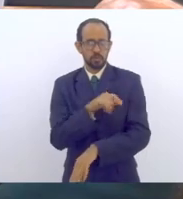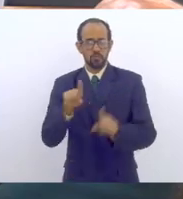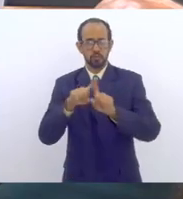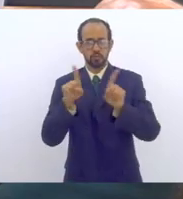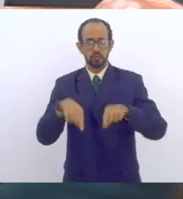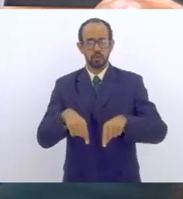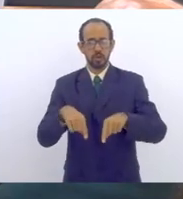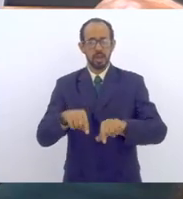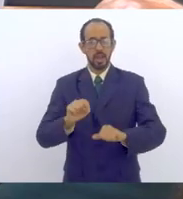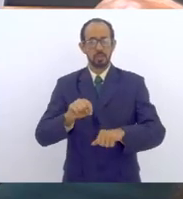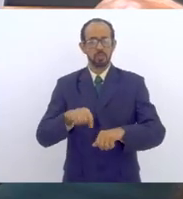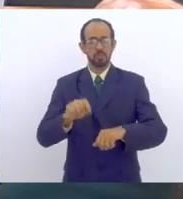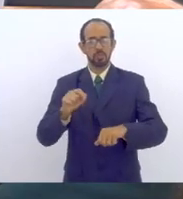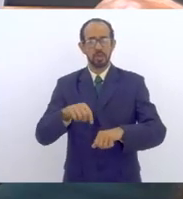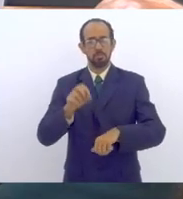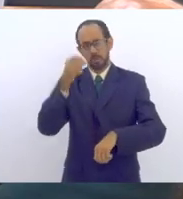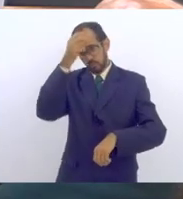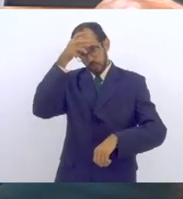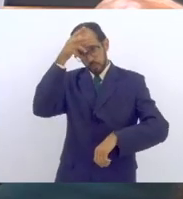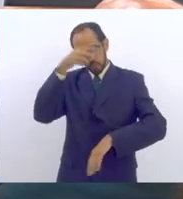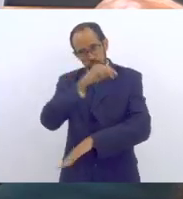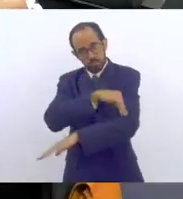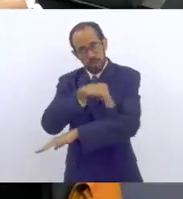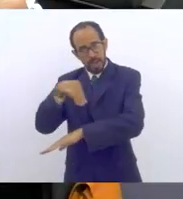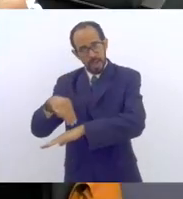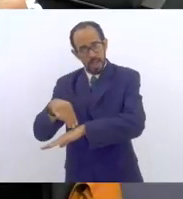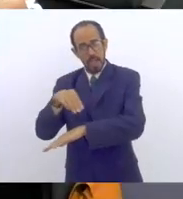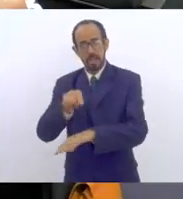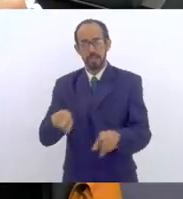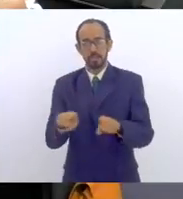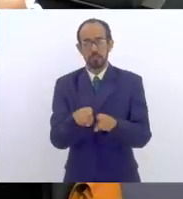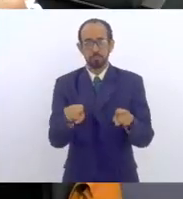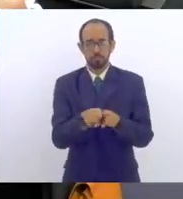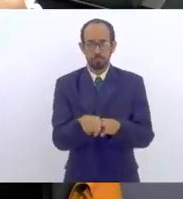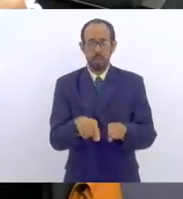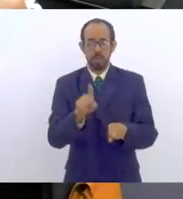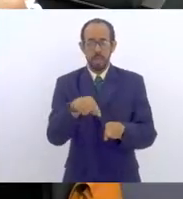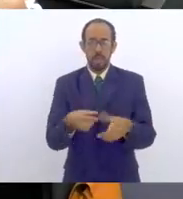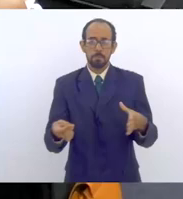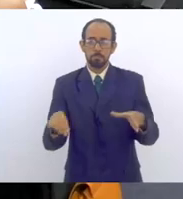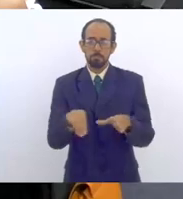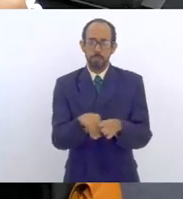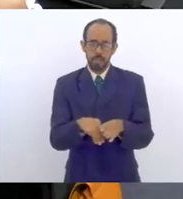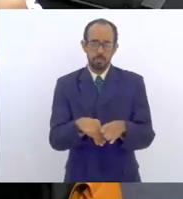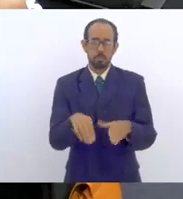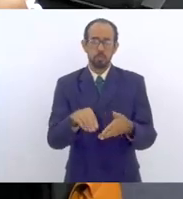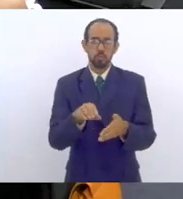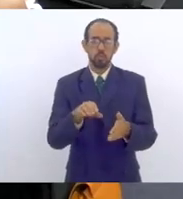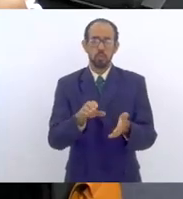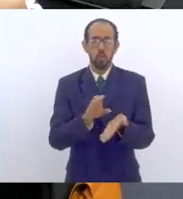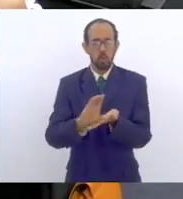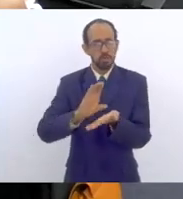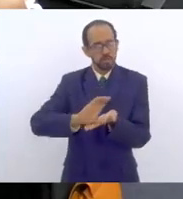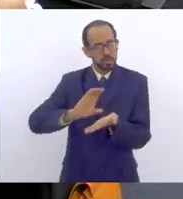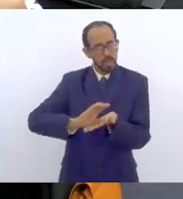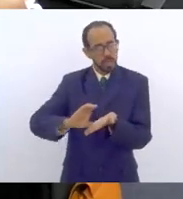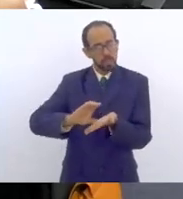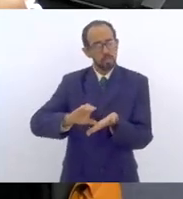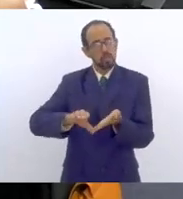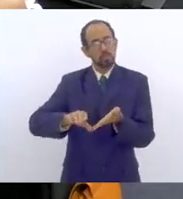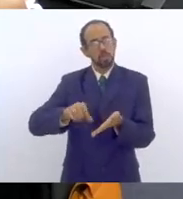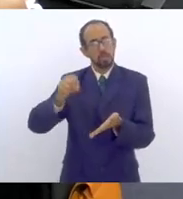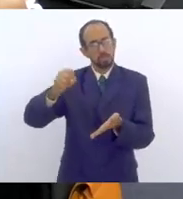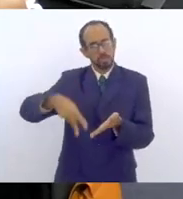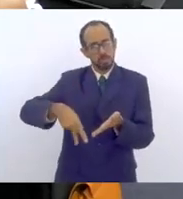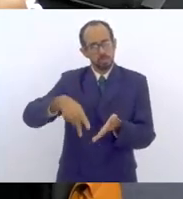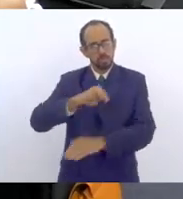de Macaé e entre outras funções que assumiu no município é membro do Conselho Previdenciário Macaé breve